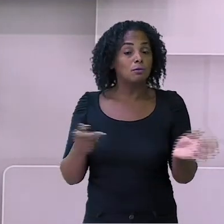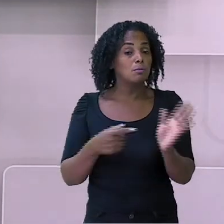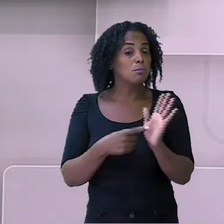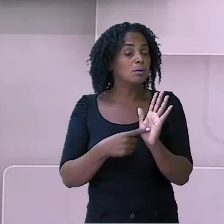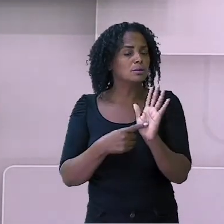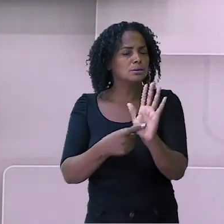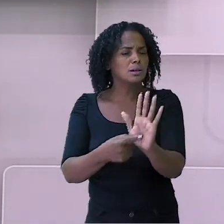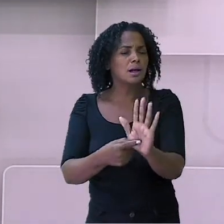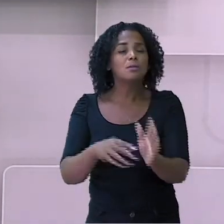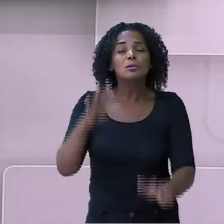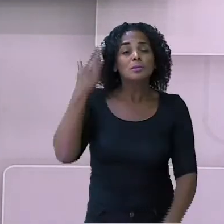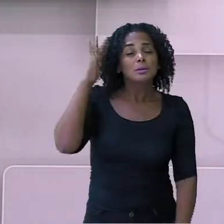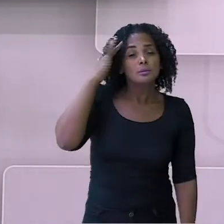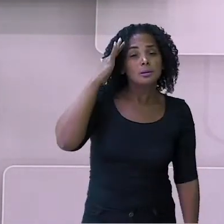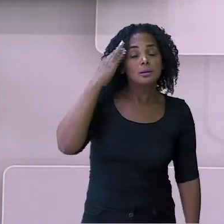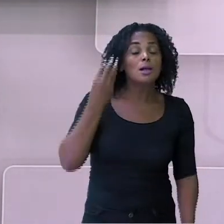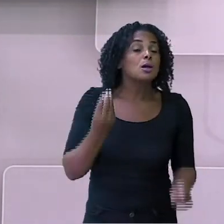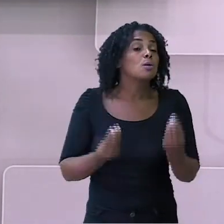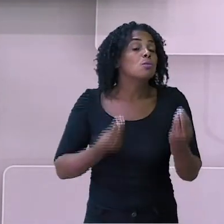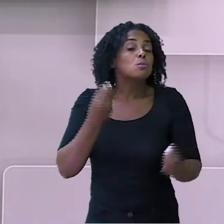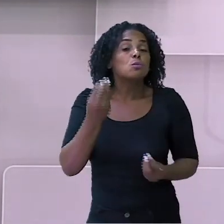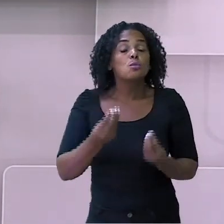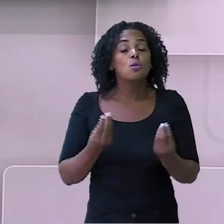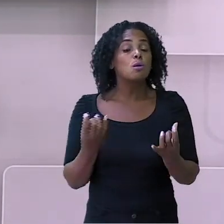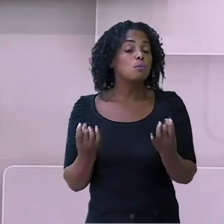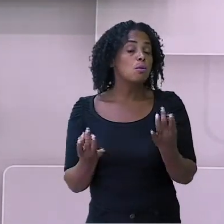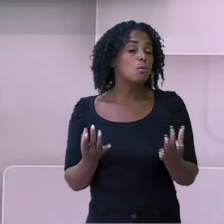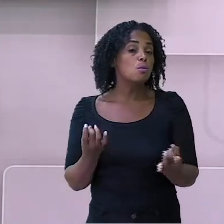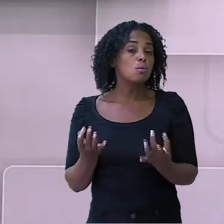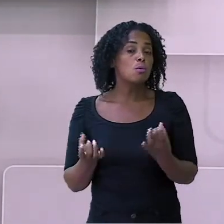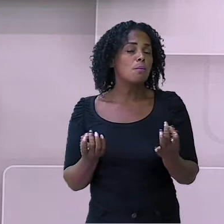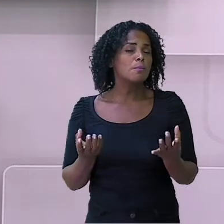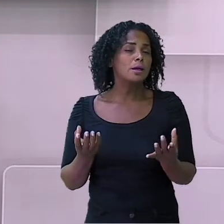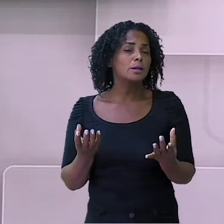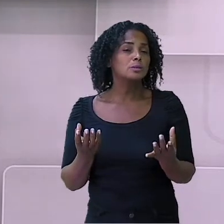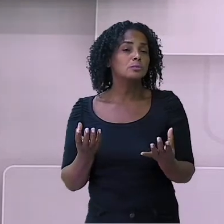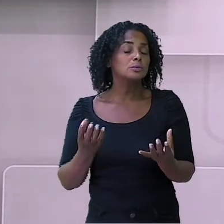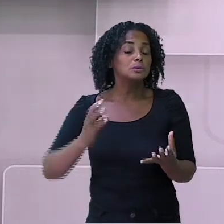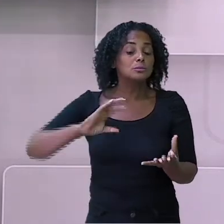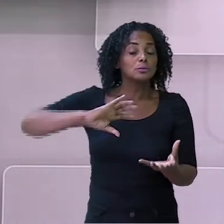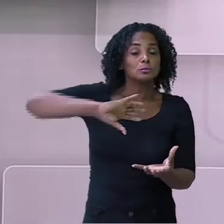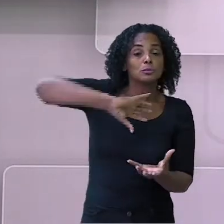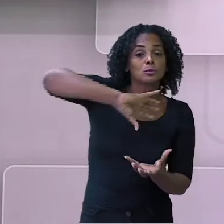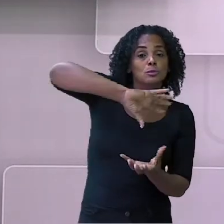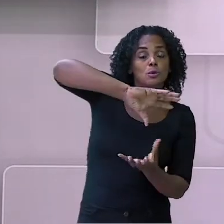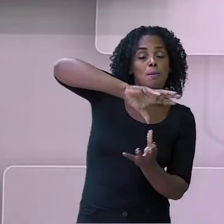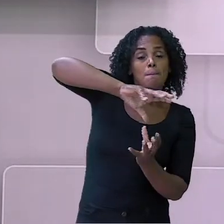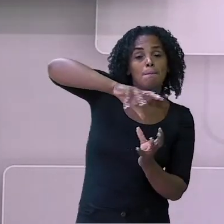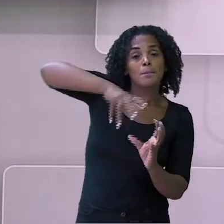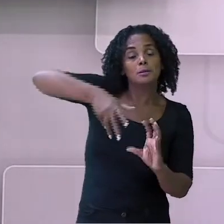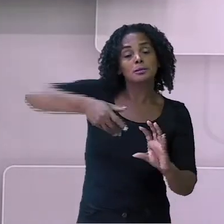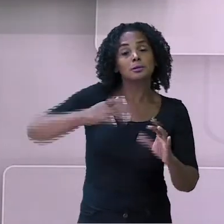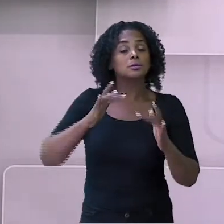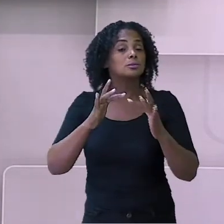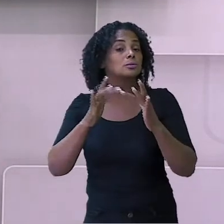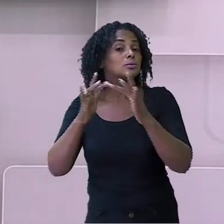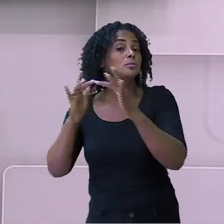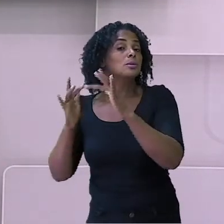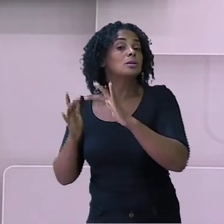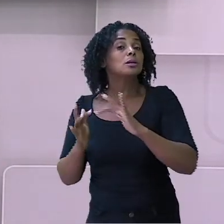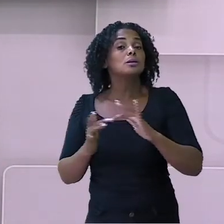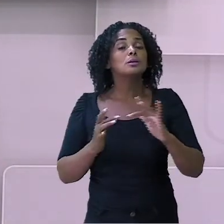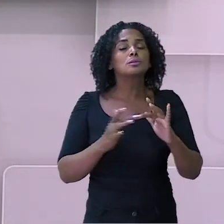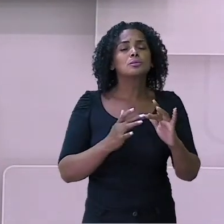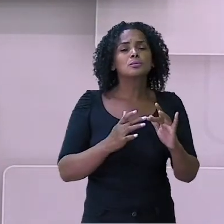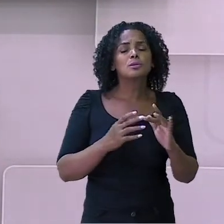entender como o comércio gira em torno dessa globalização para o nosso bem, né? As benfeitorias. Então